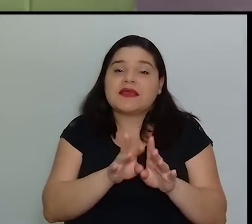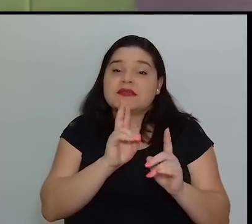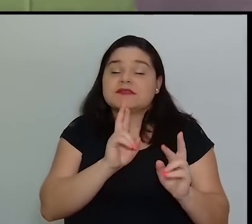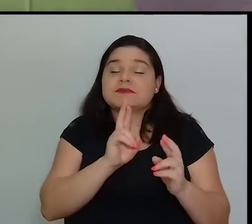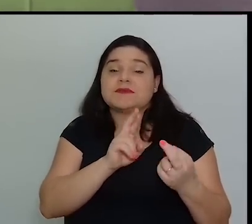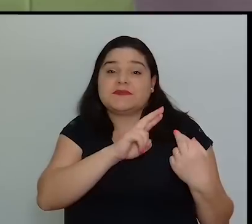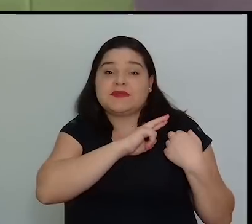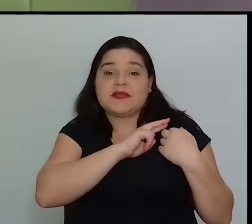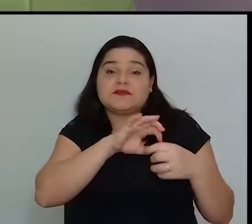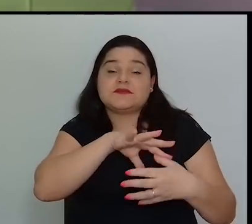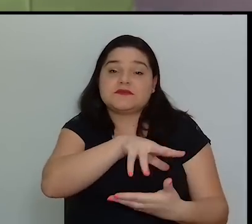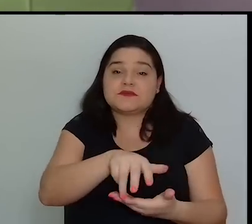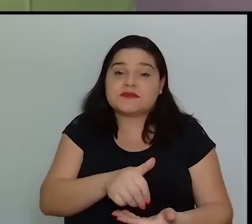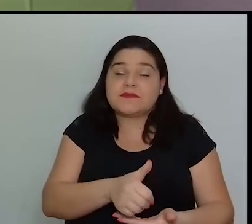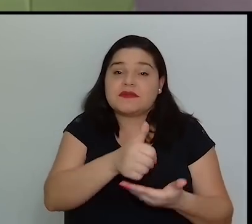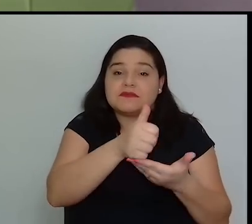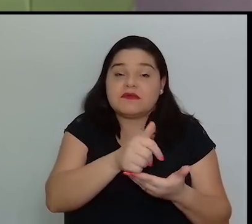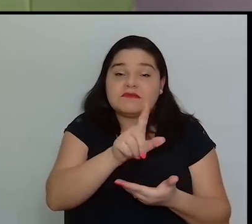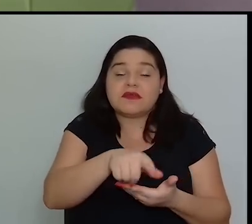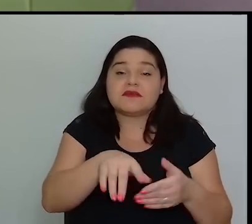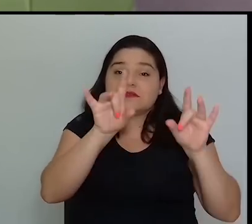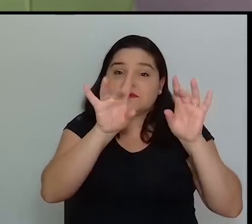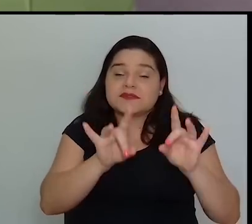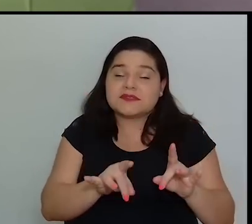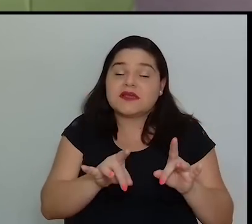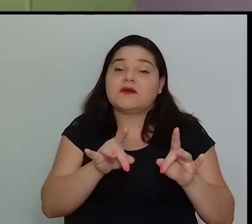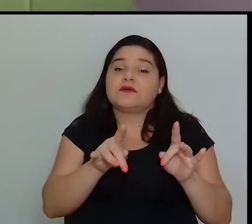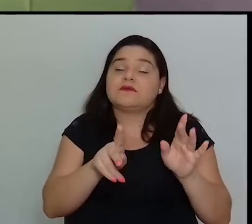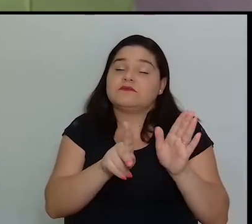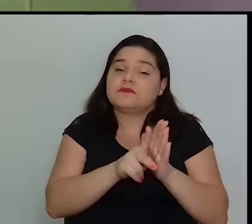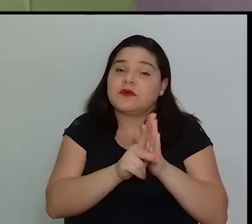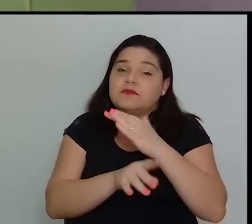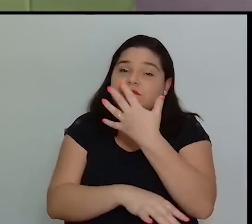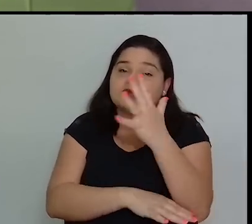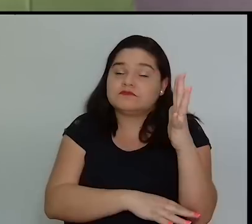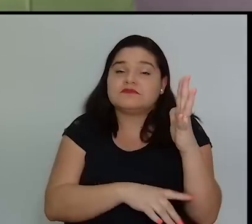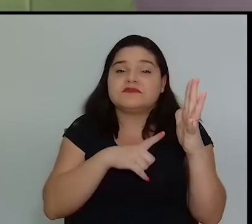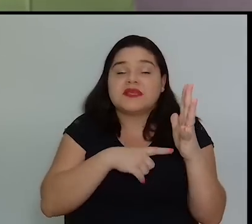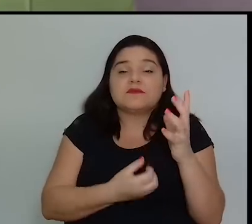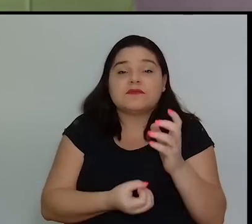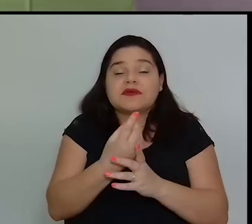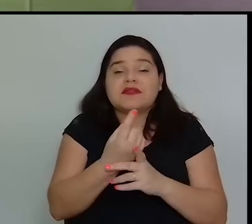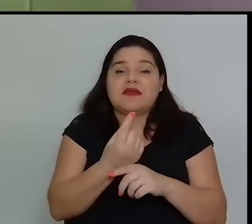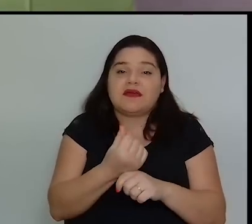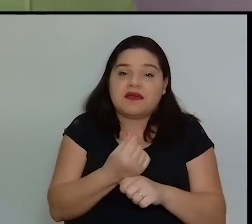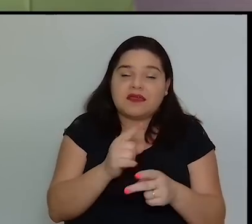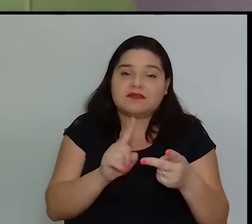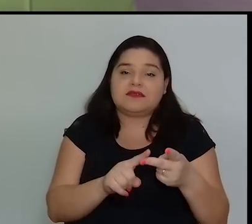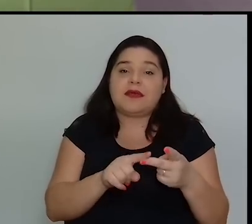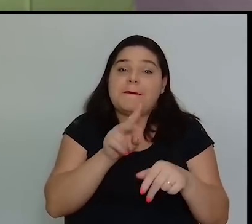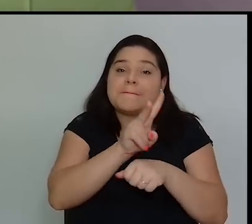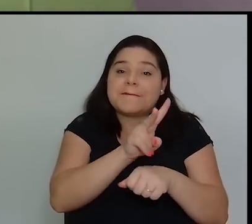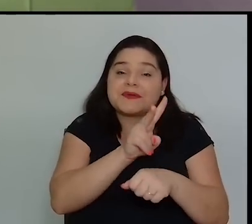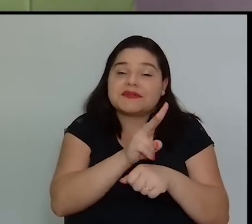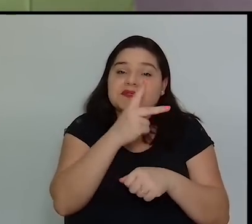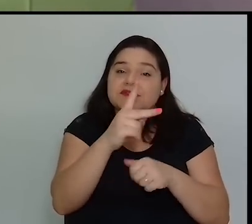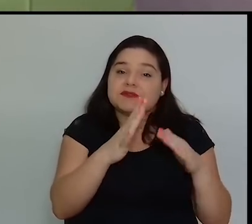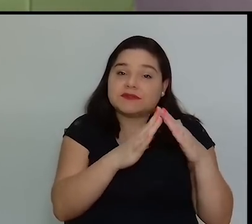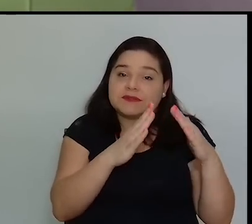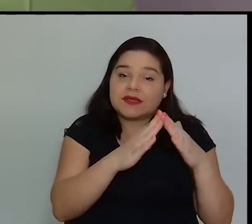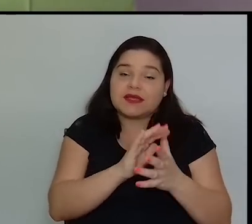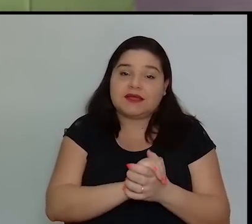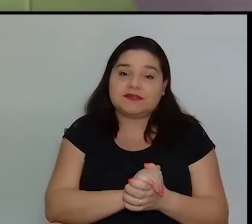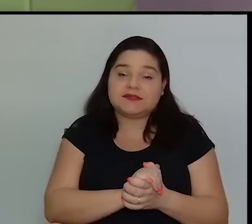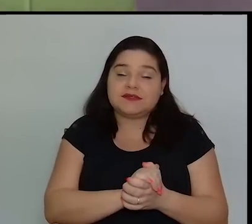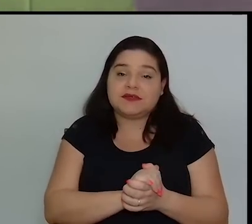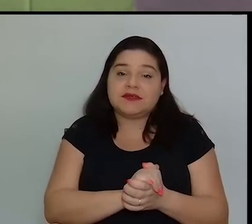sustentabilidade em especial da ecologia tem a ver com gerar renda tem a ver com proteger a sua casa tem